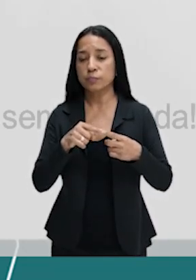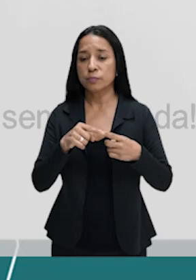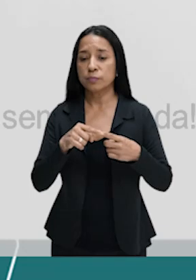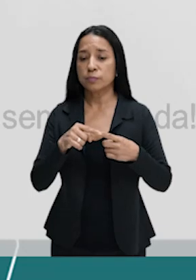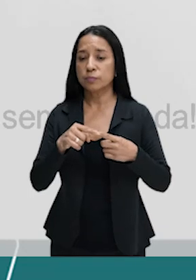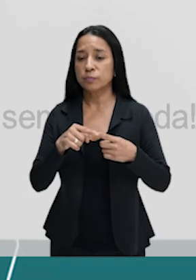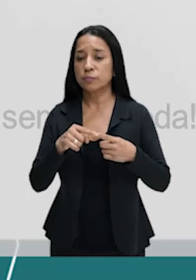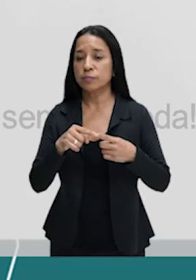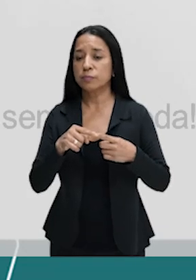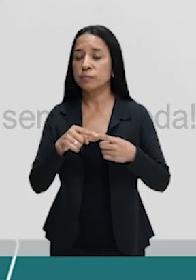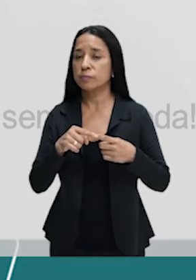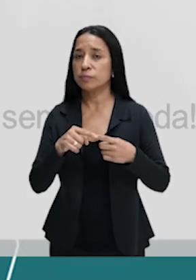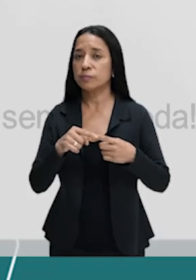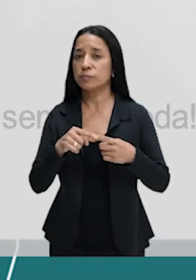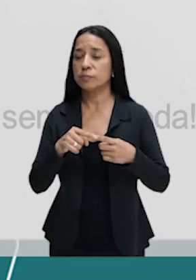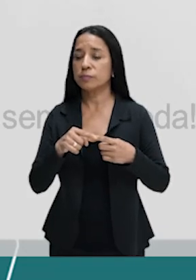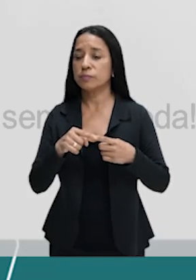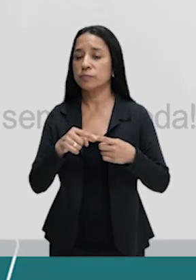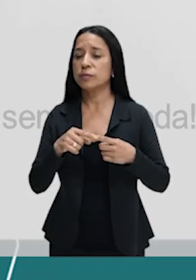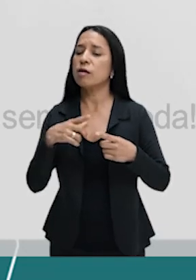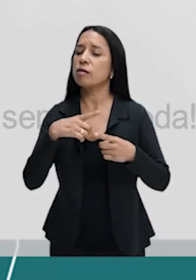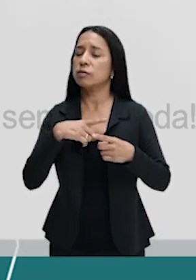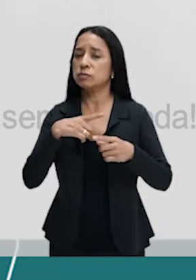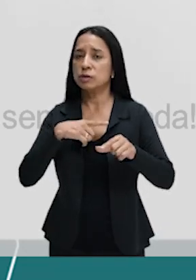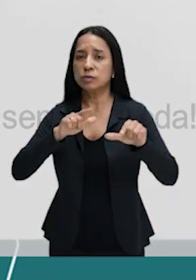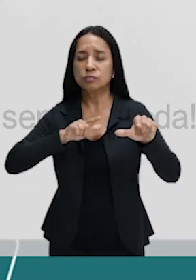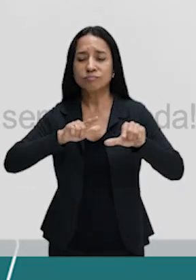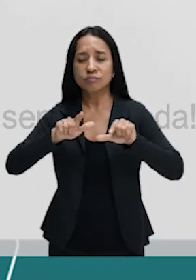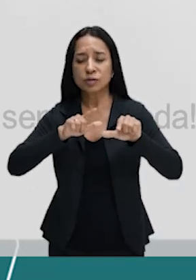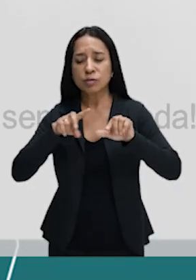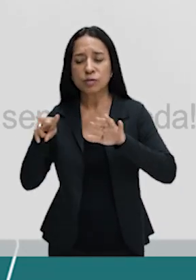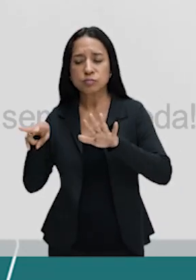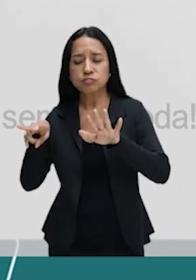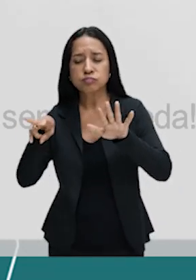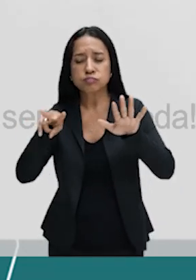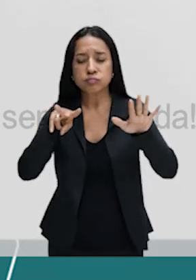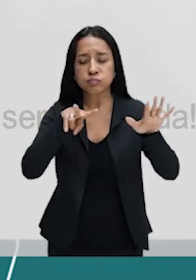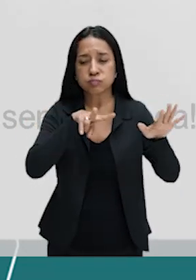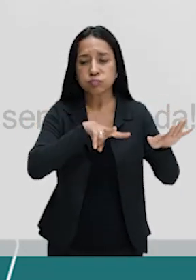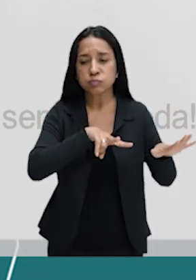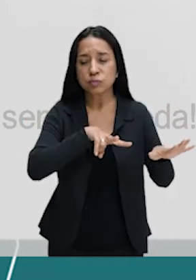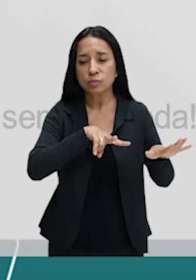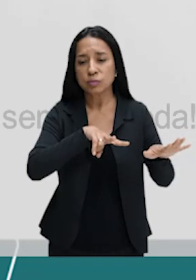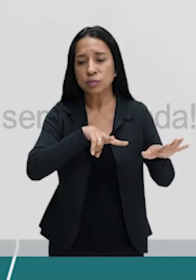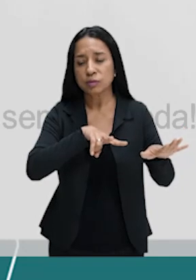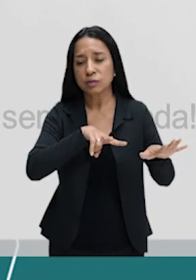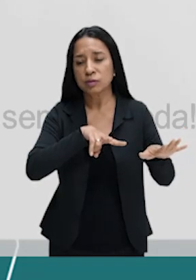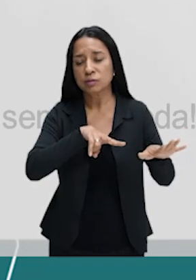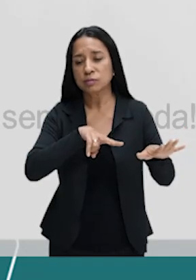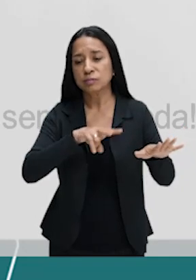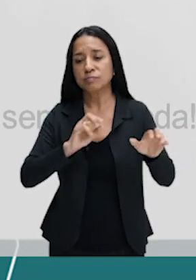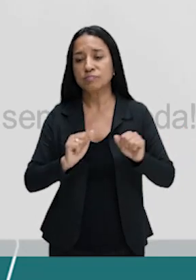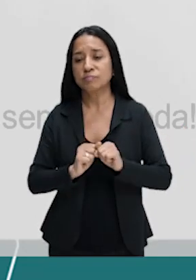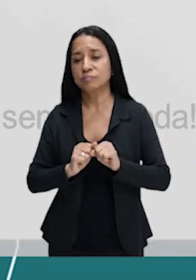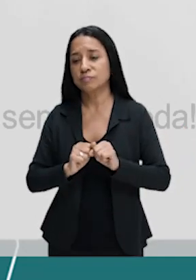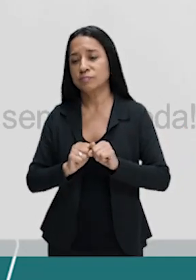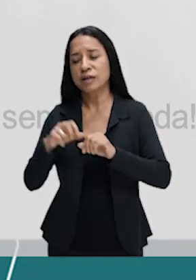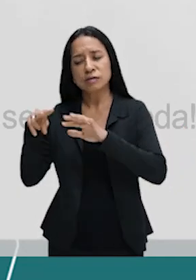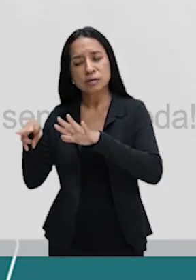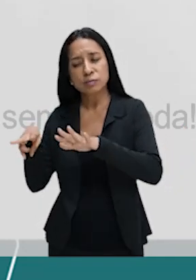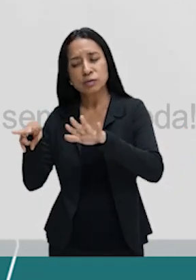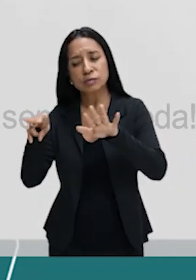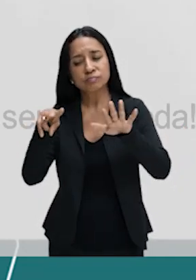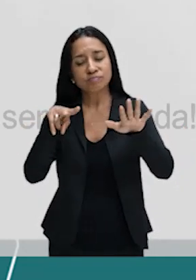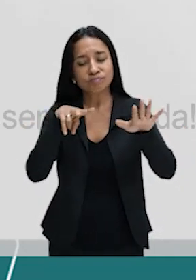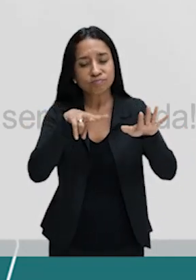a semana. Temos trabalhado a semana toda. Professora, se eu traduzir temos trabalhado toda a